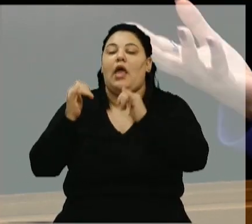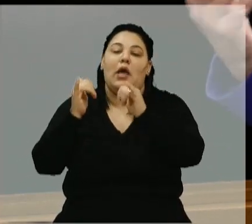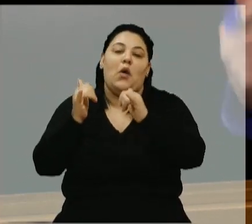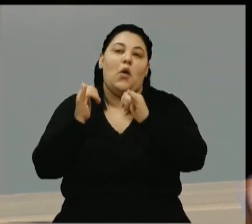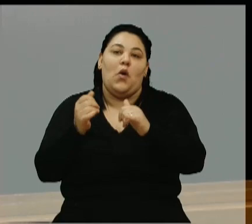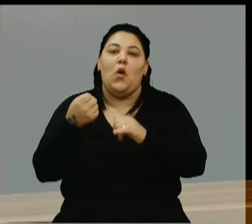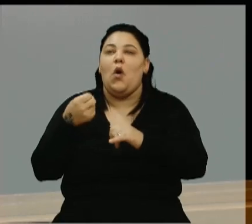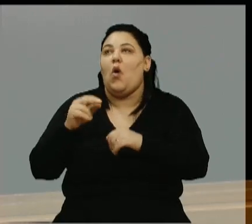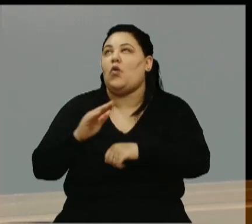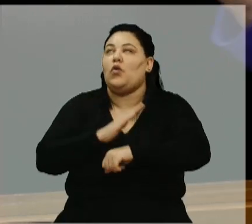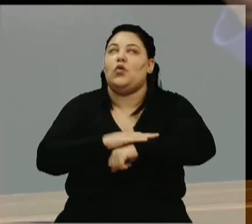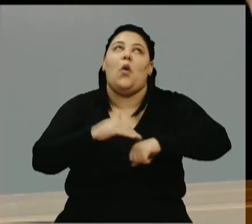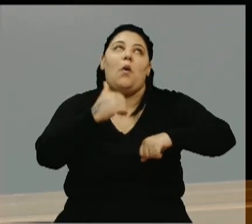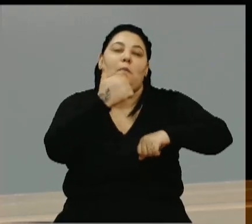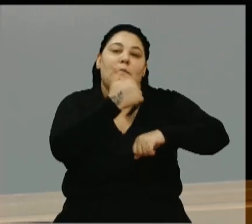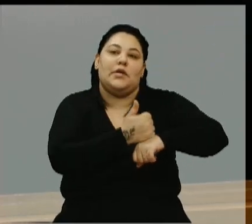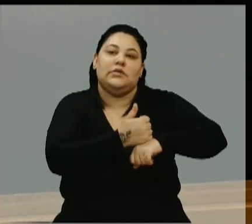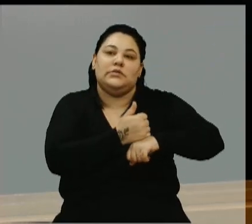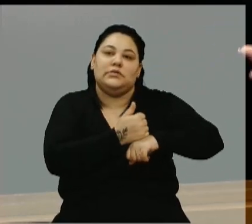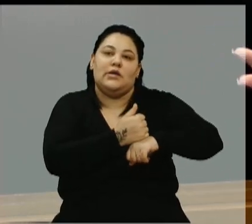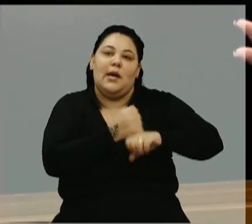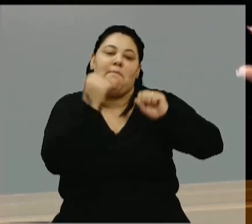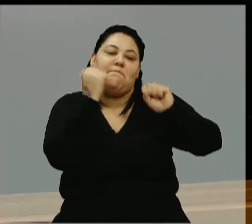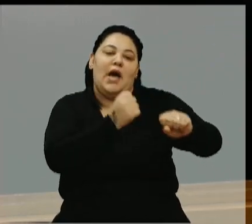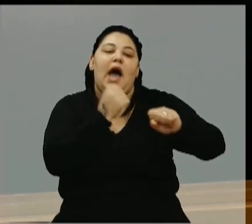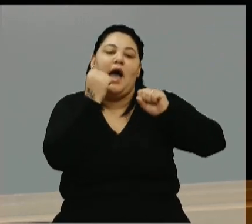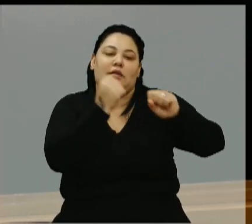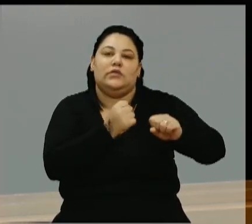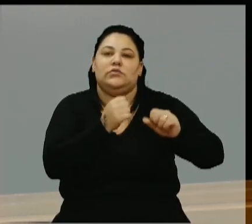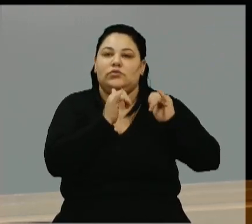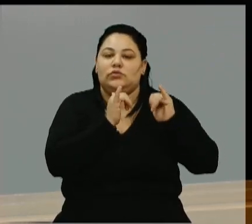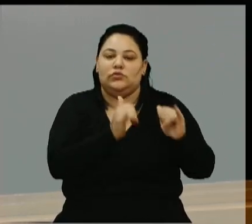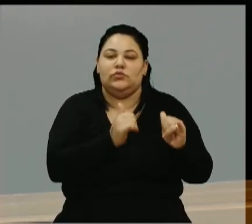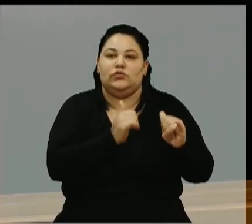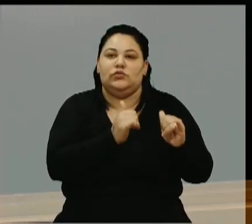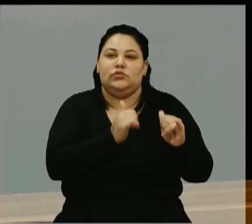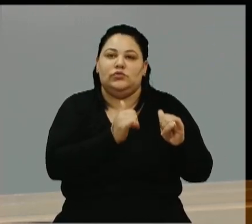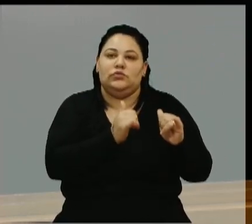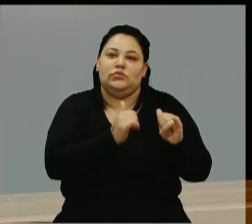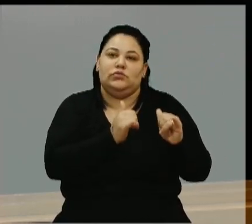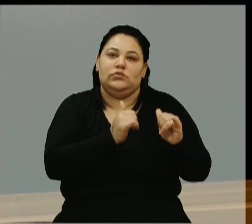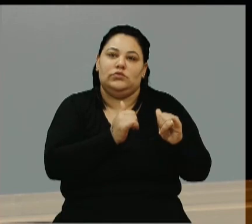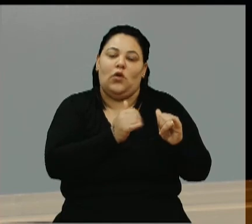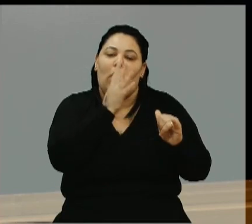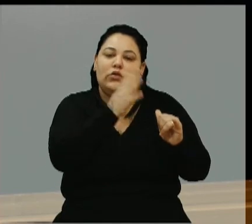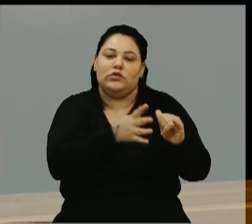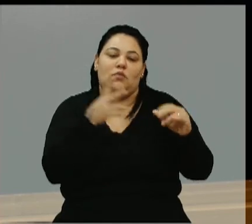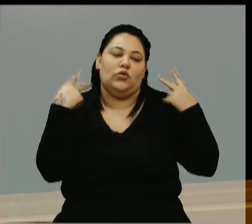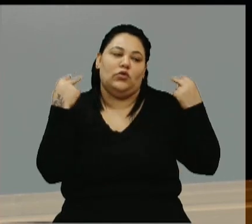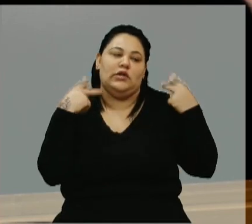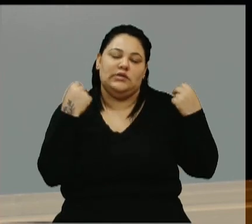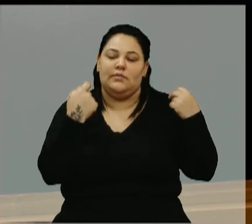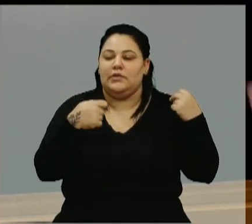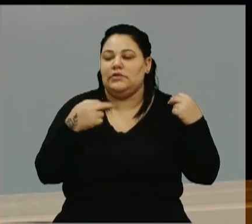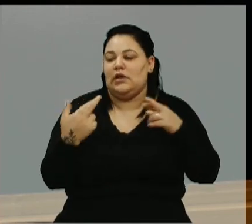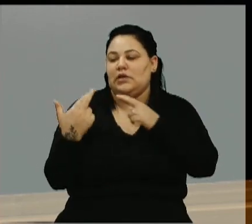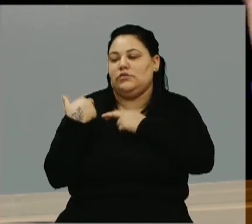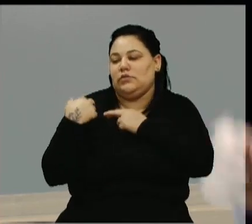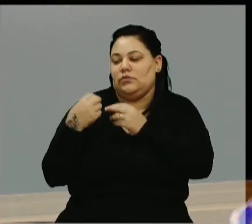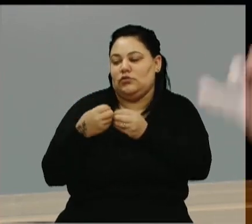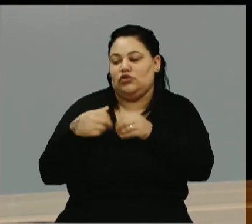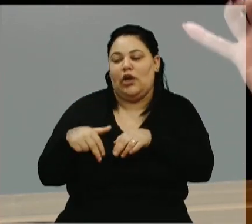os golpistas batem no ônibus, ou fazem não sei o quê, que é o motorista do ônibus que tem que ser